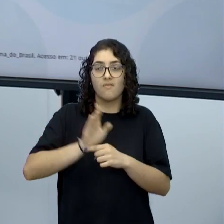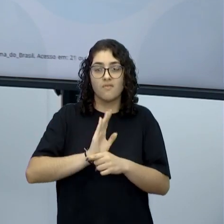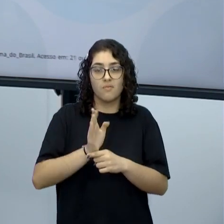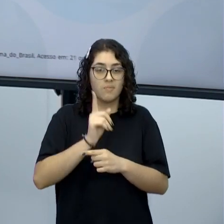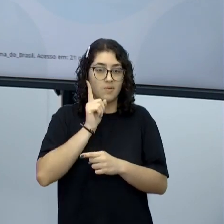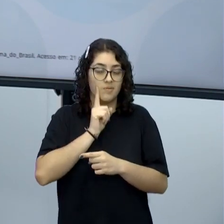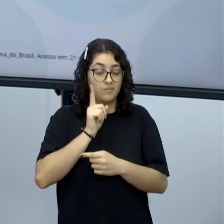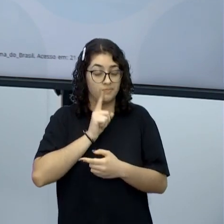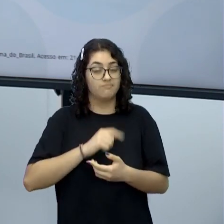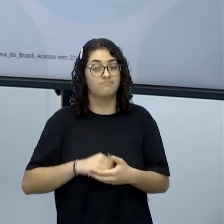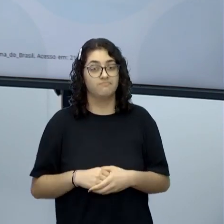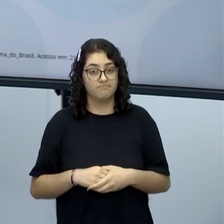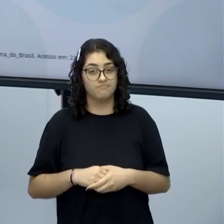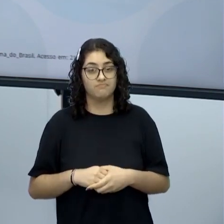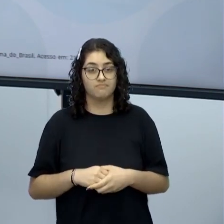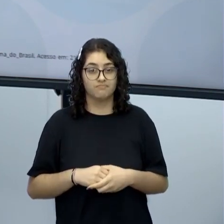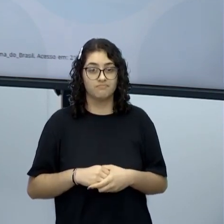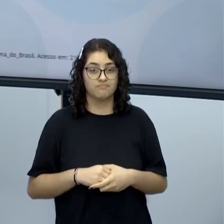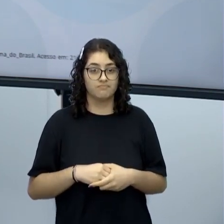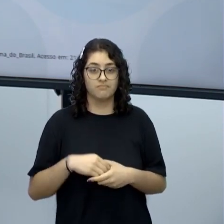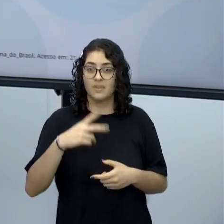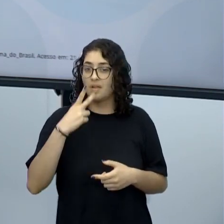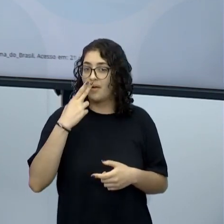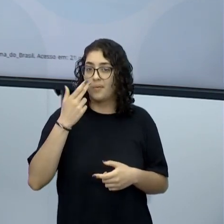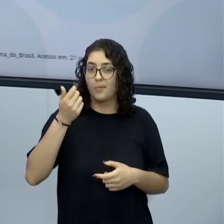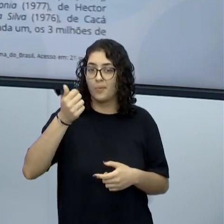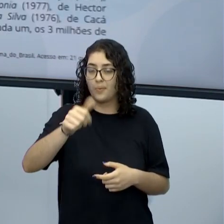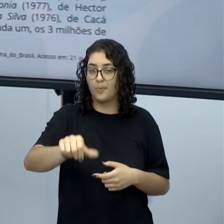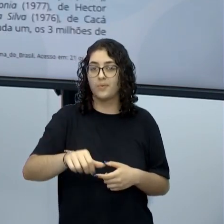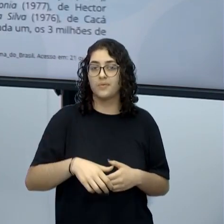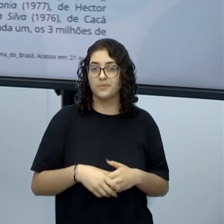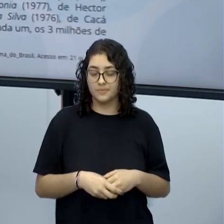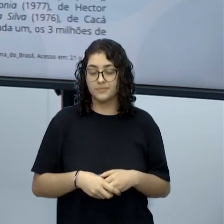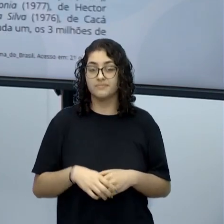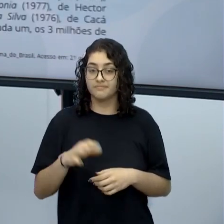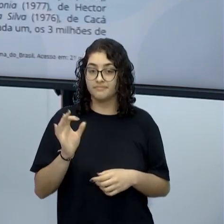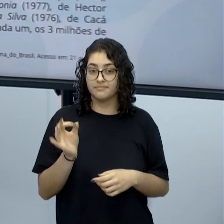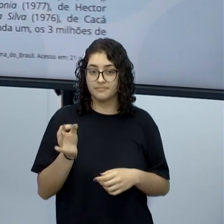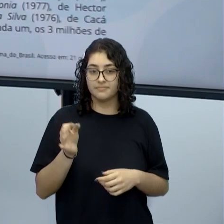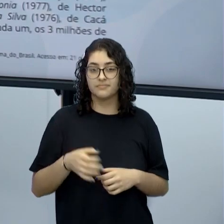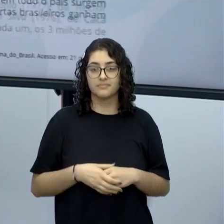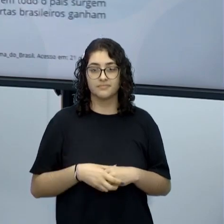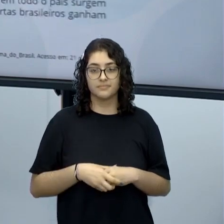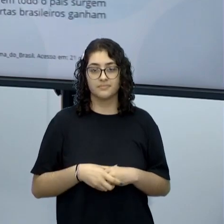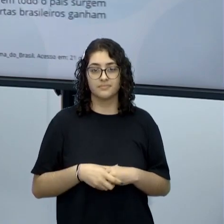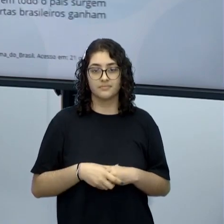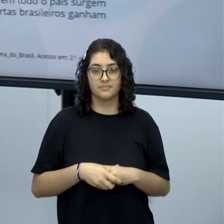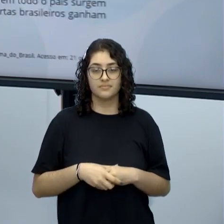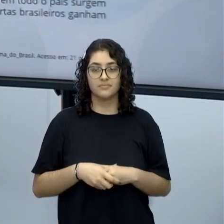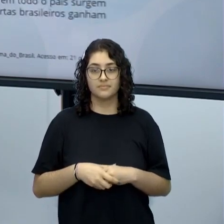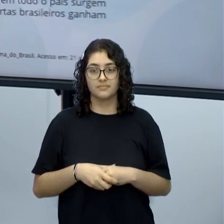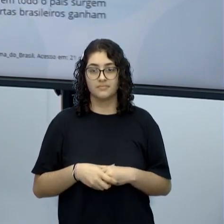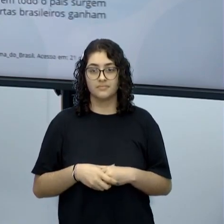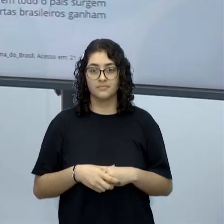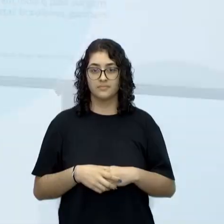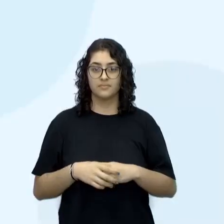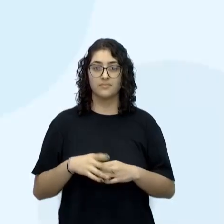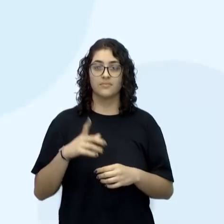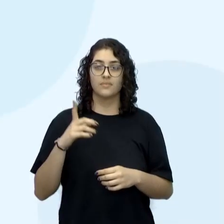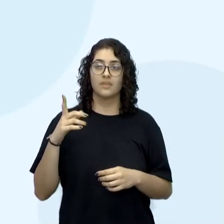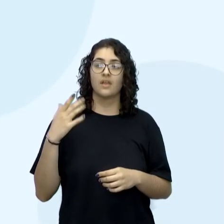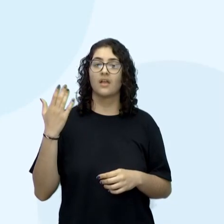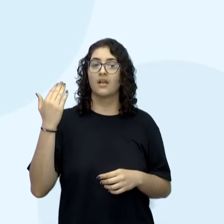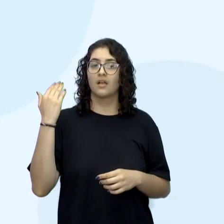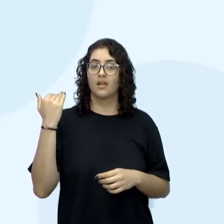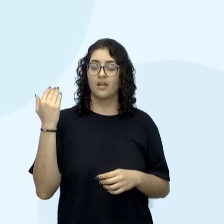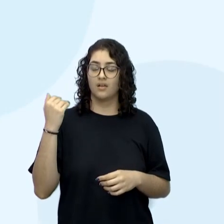aí foi de ladeira abaixo. Foi ladeira abaixo. Tá certo? Então, vamos lá. Nos anos 80, o que